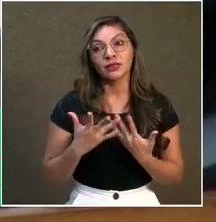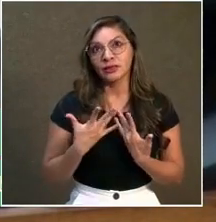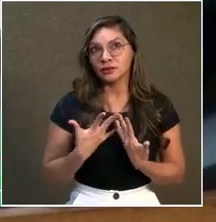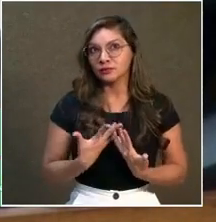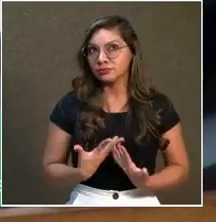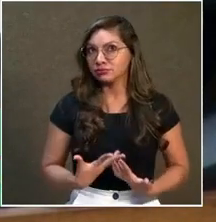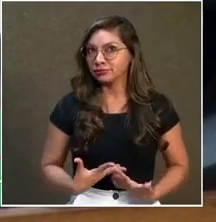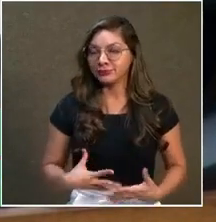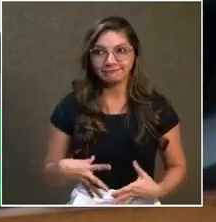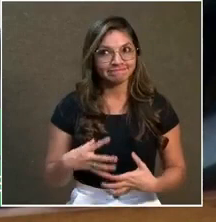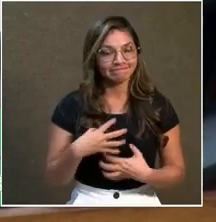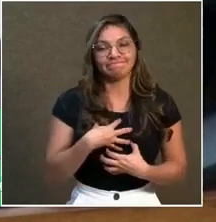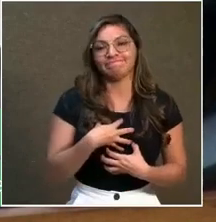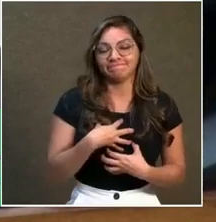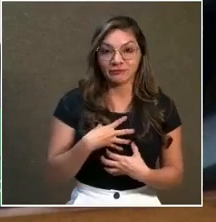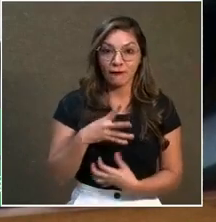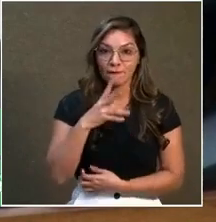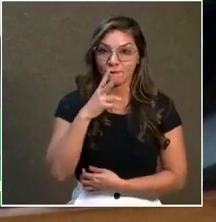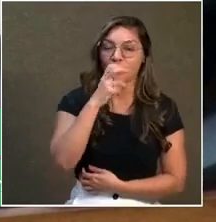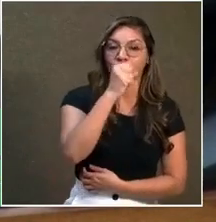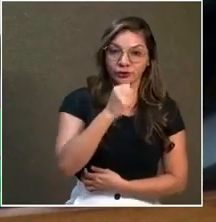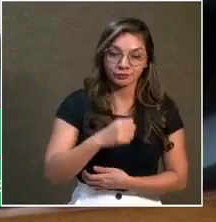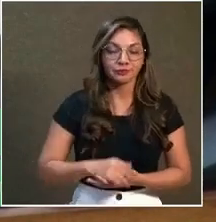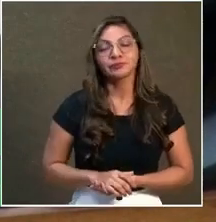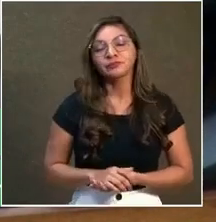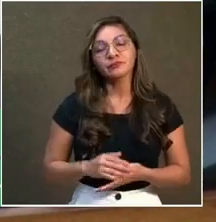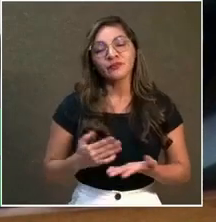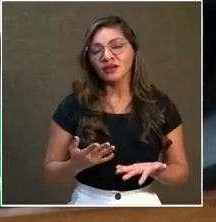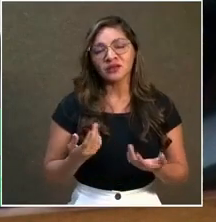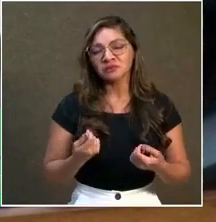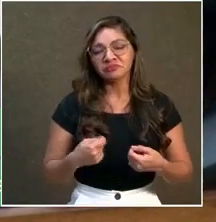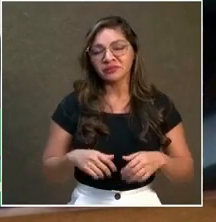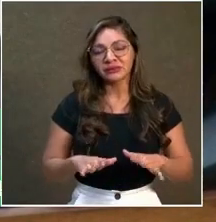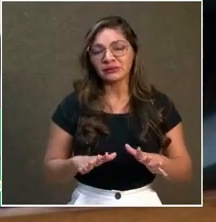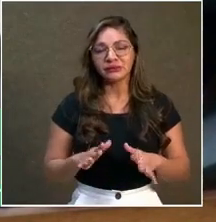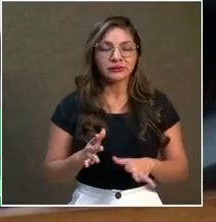já bate. Então, nós vamos... não adianta querer